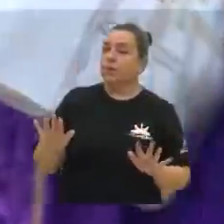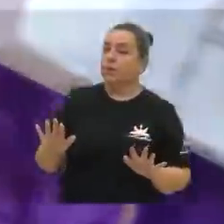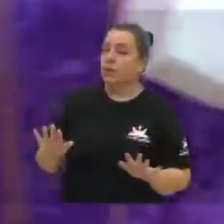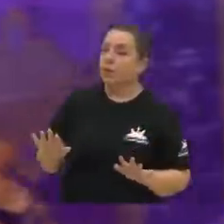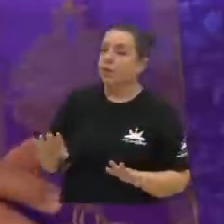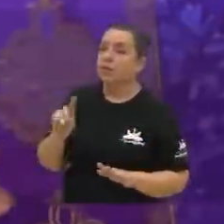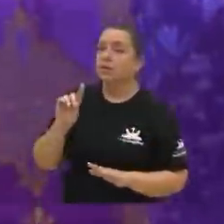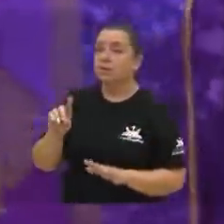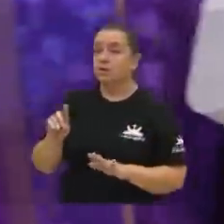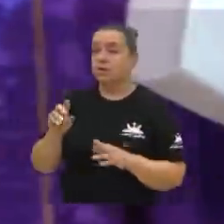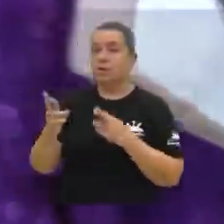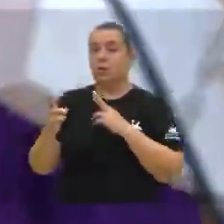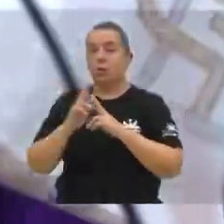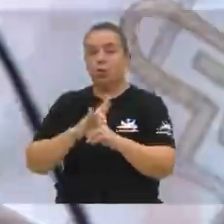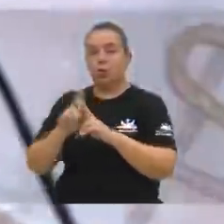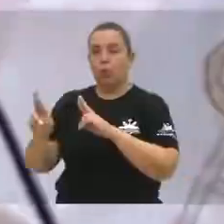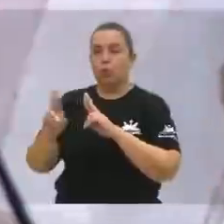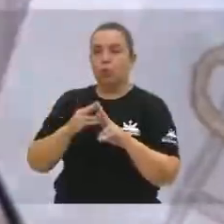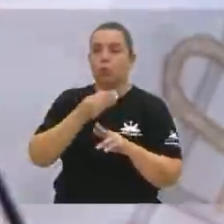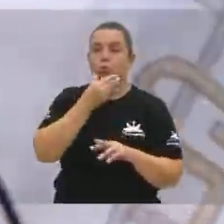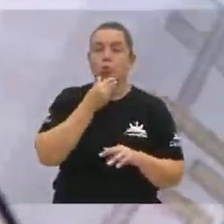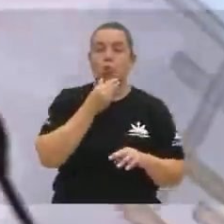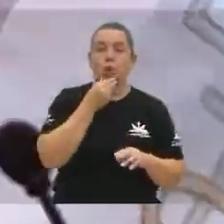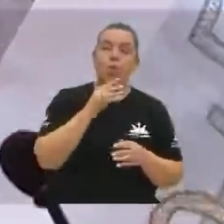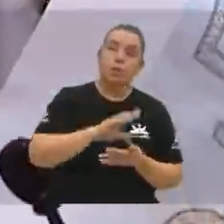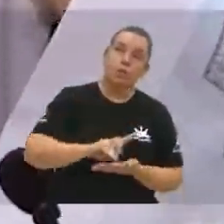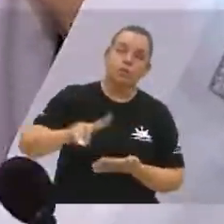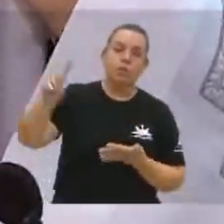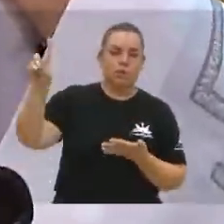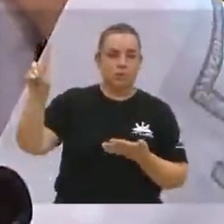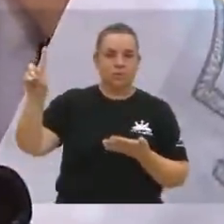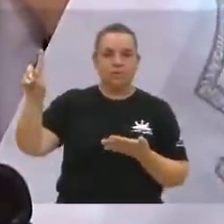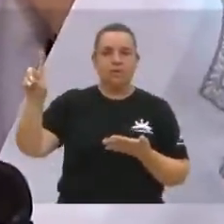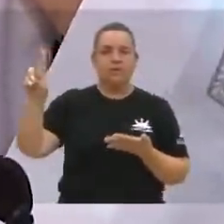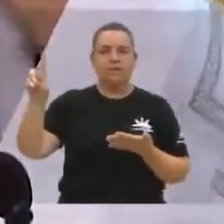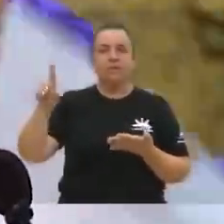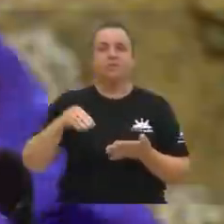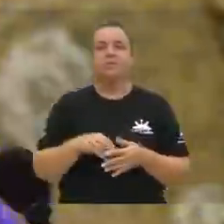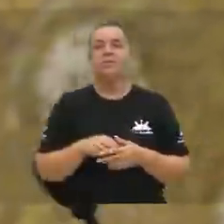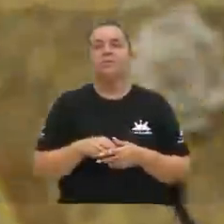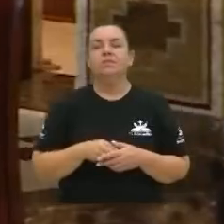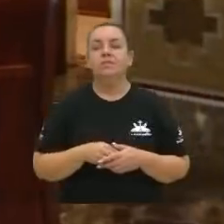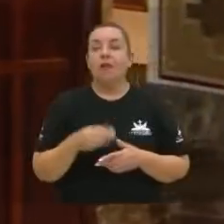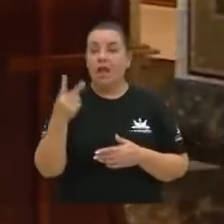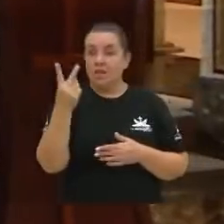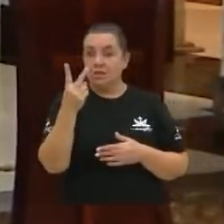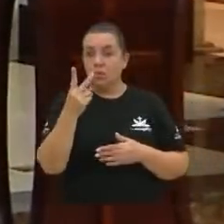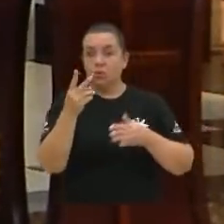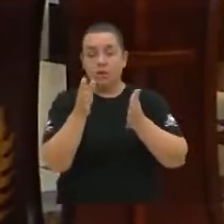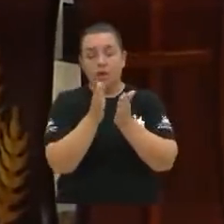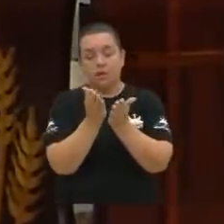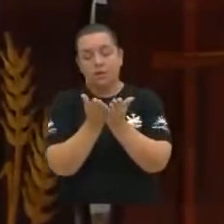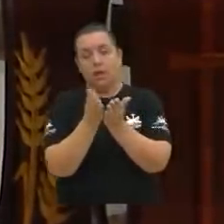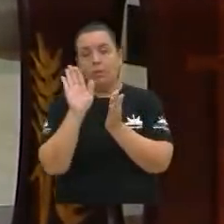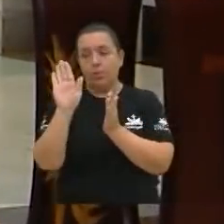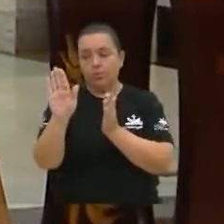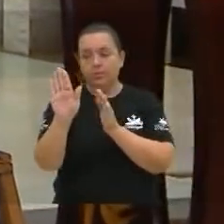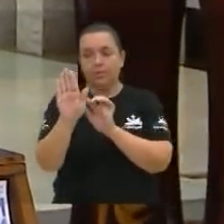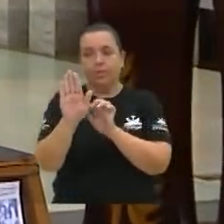o seu relacionamento do homem com Deus a segunda tábua